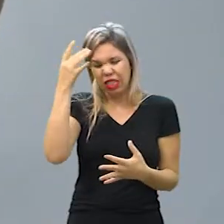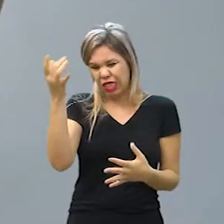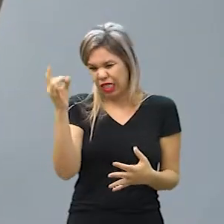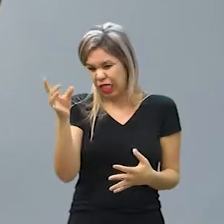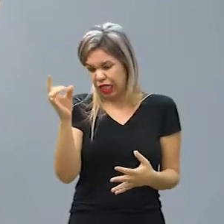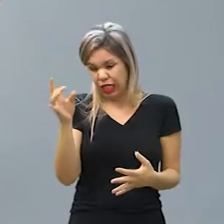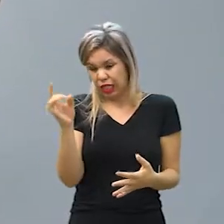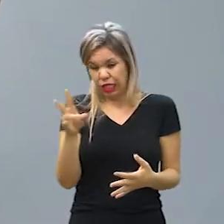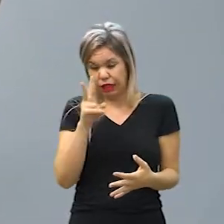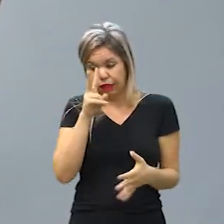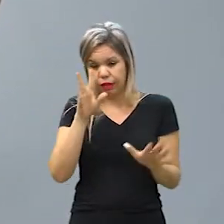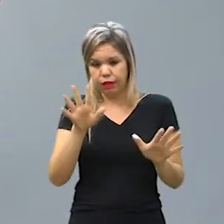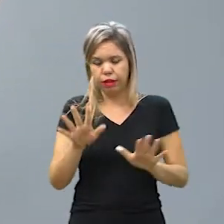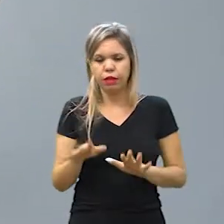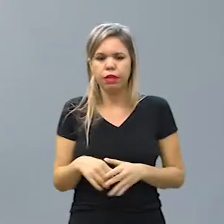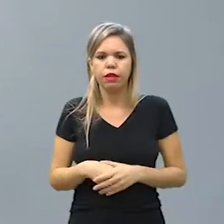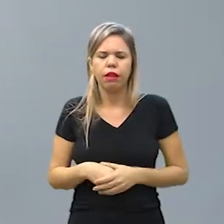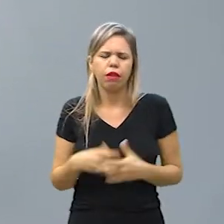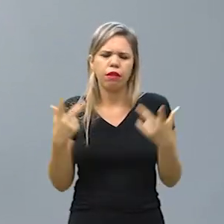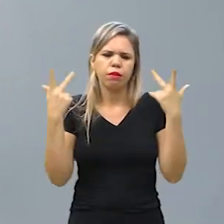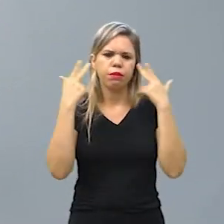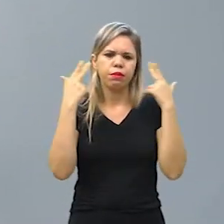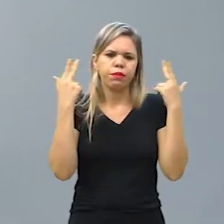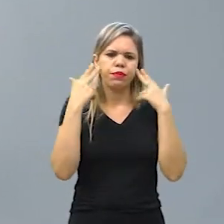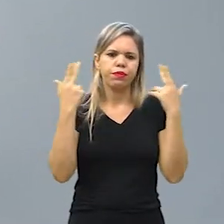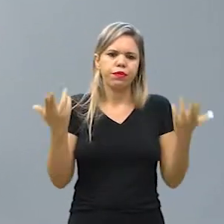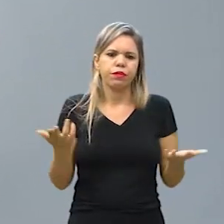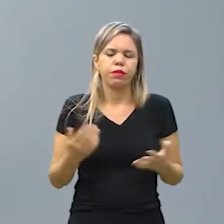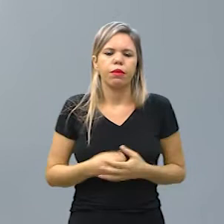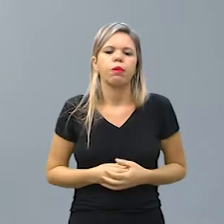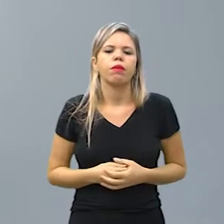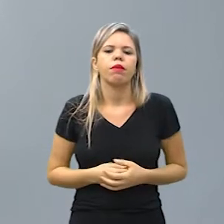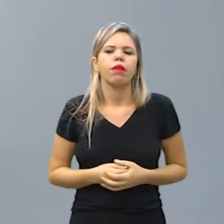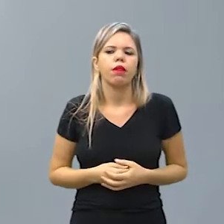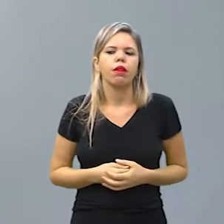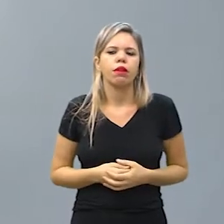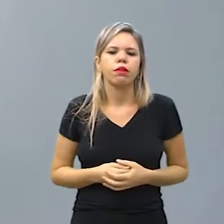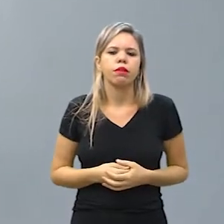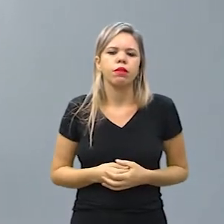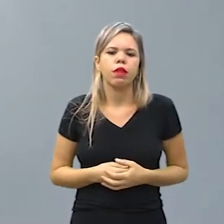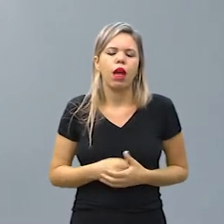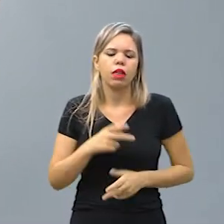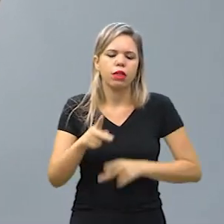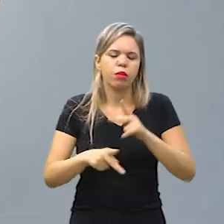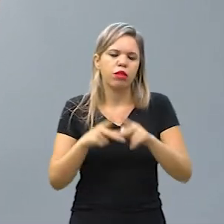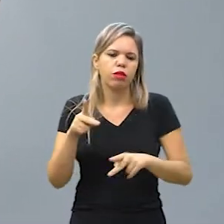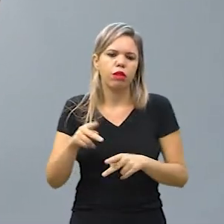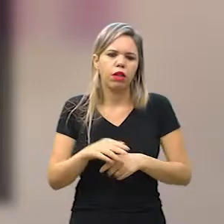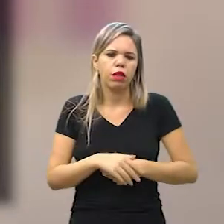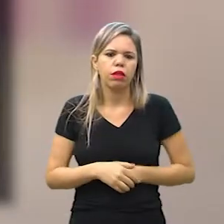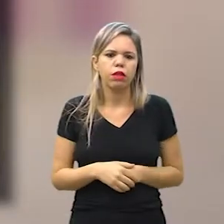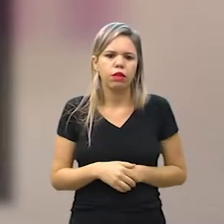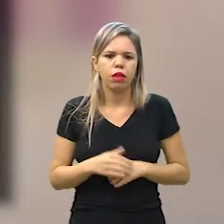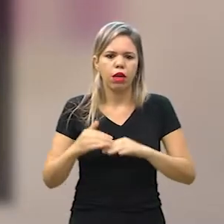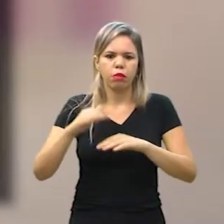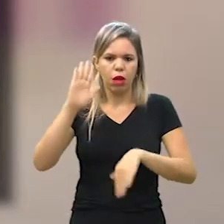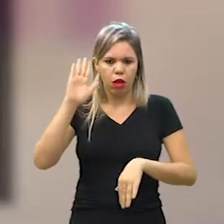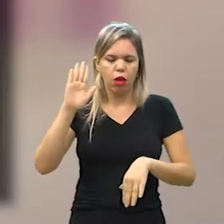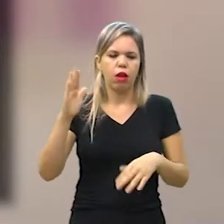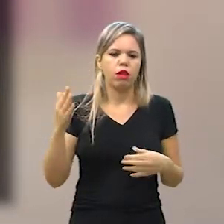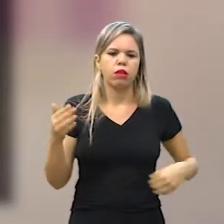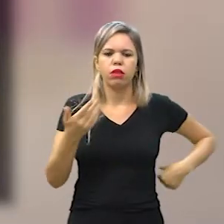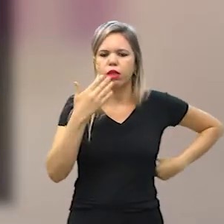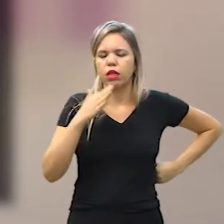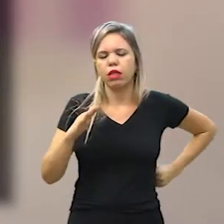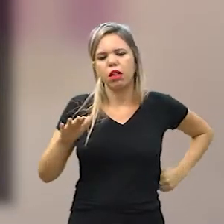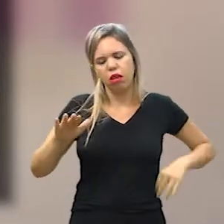de cabeça. Isso é muito comum, esses sintomas, para as pessoas assim os maiores,